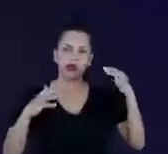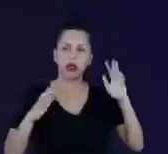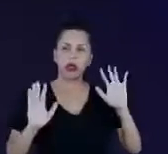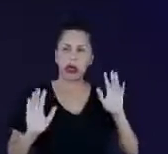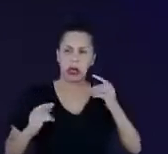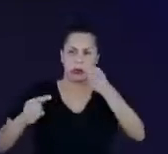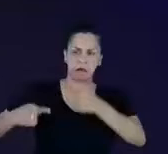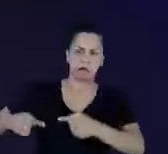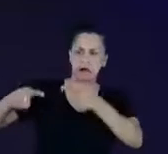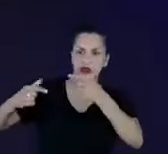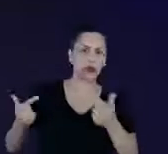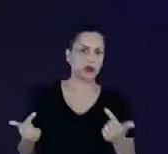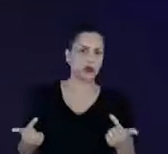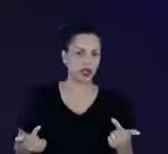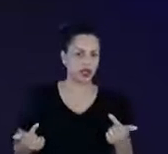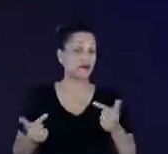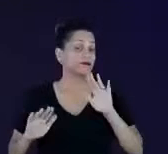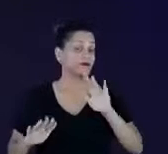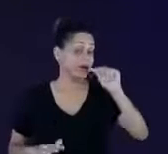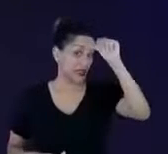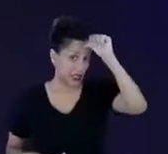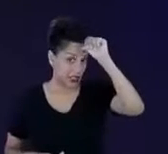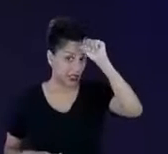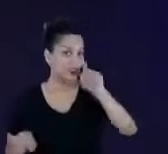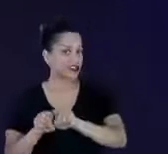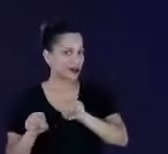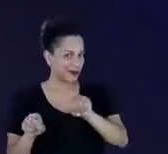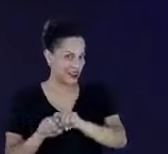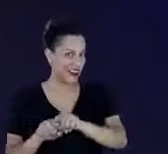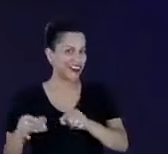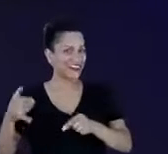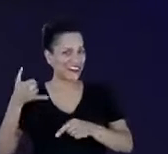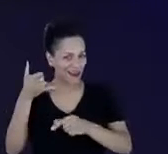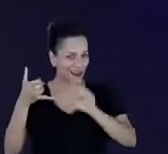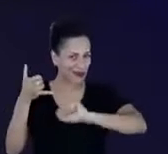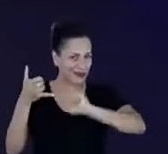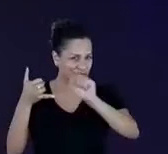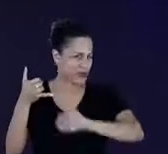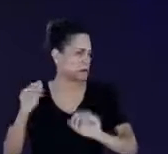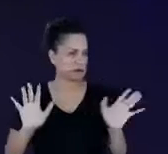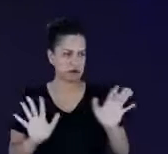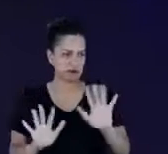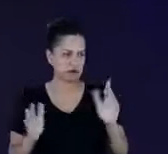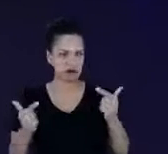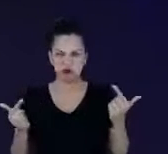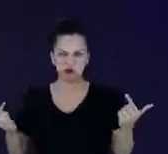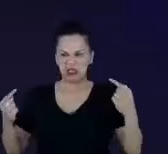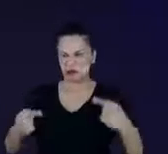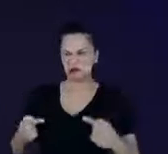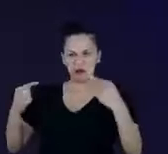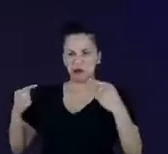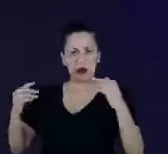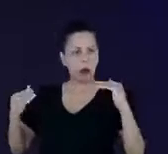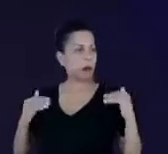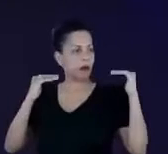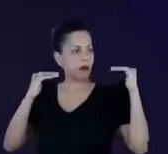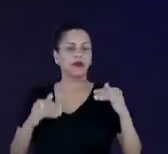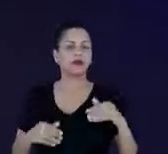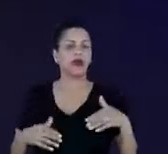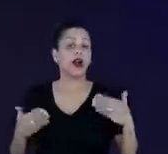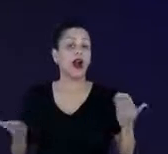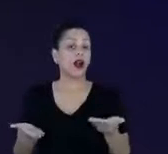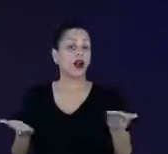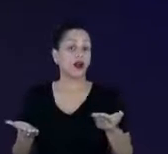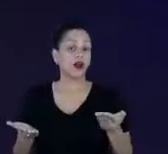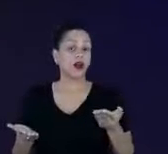as grandes operadoras de telefone também não viam na Índia chegou uma empresa recentemente firmou em São